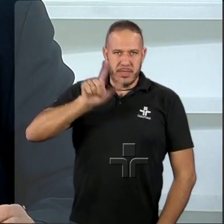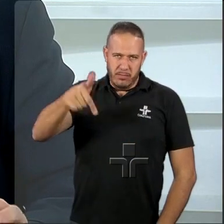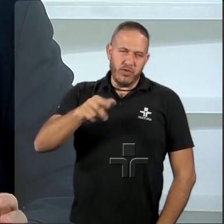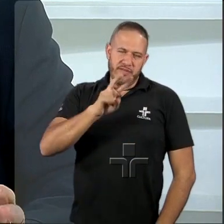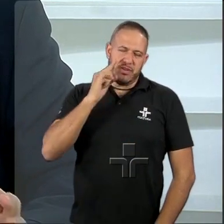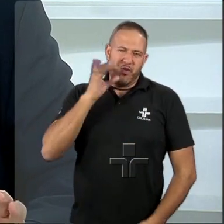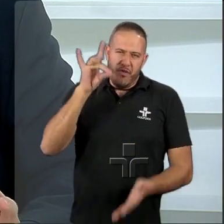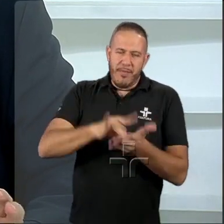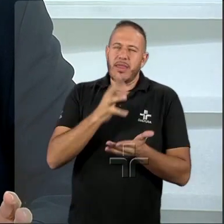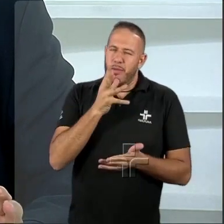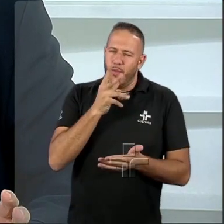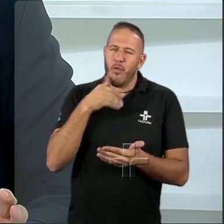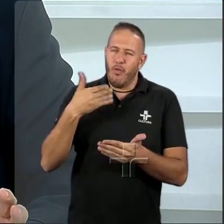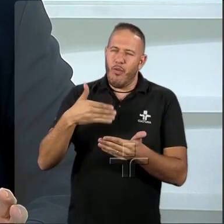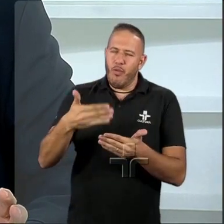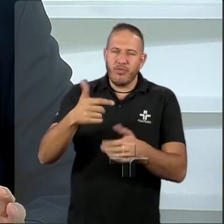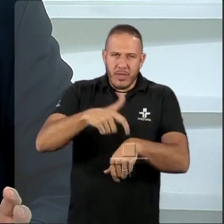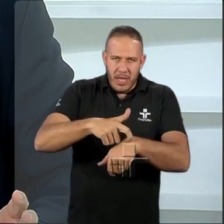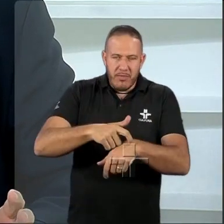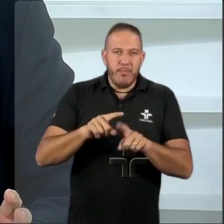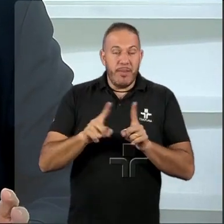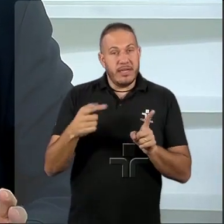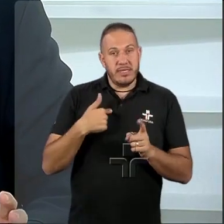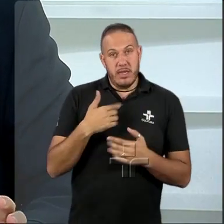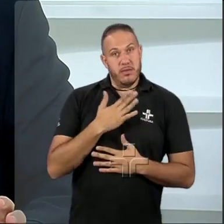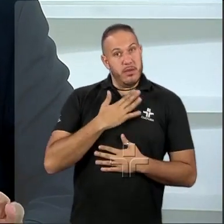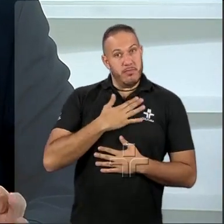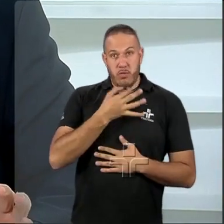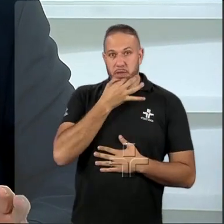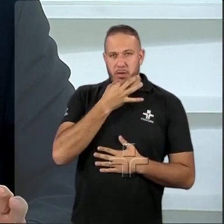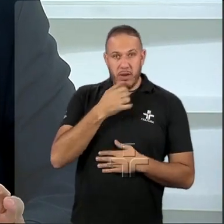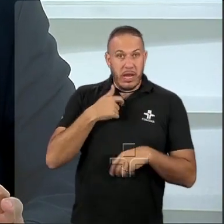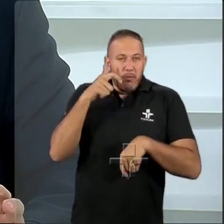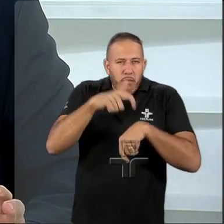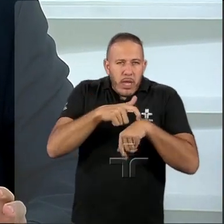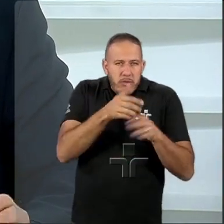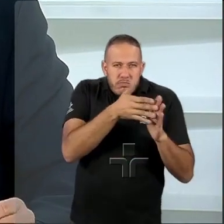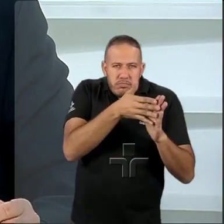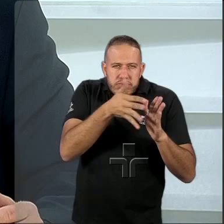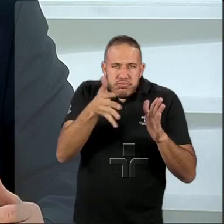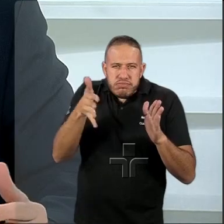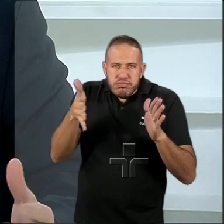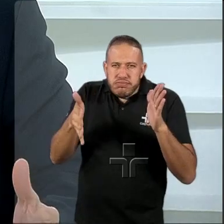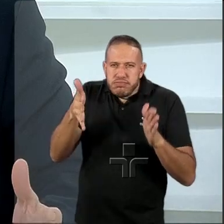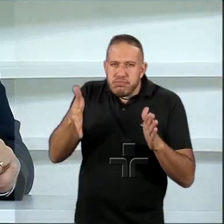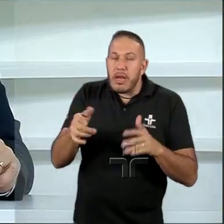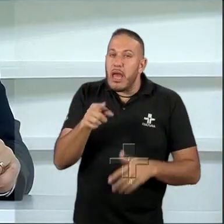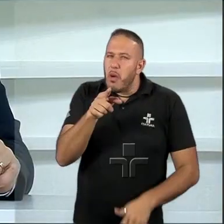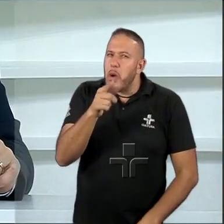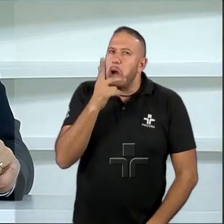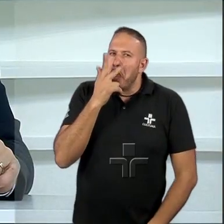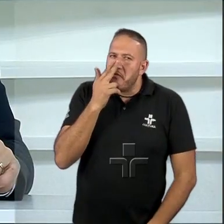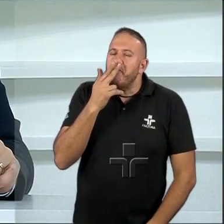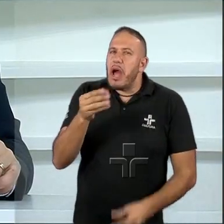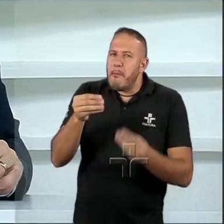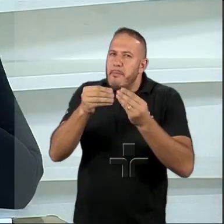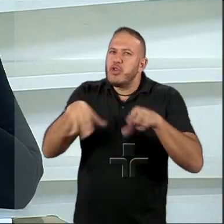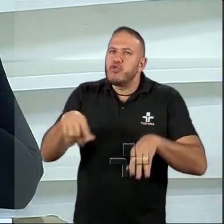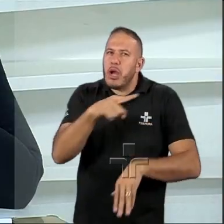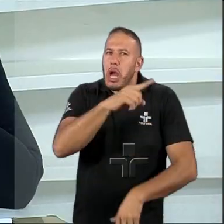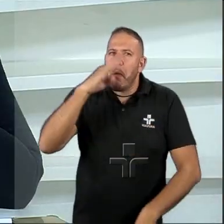leve um tempo. A percepção que eu particularmente tinha naquele momento era de que isso seria prejudicial ao Bolsonaro,